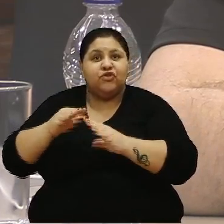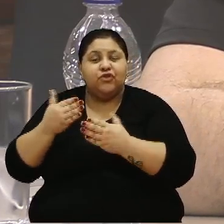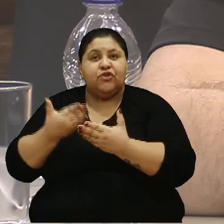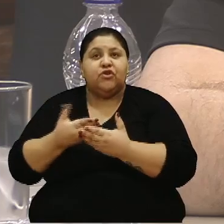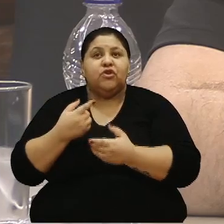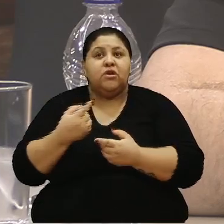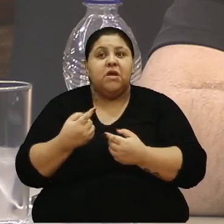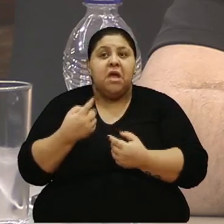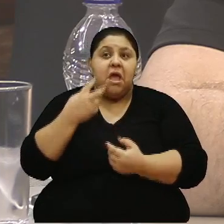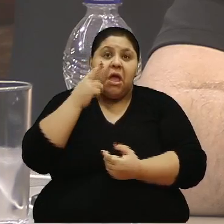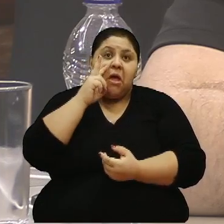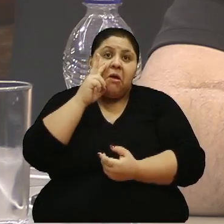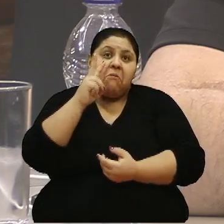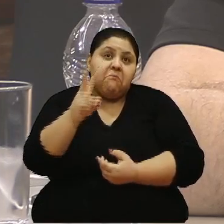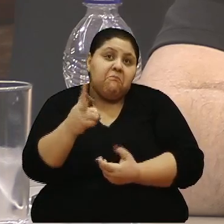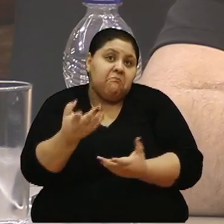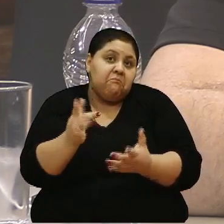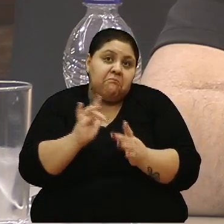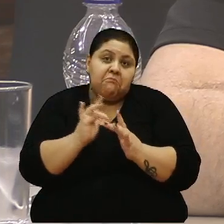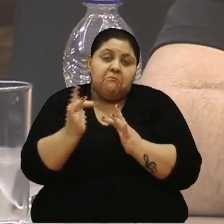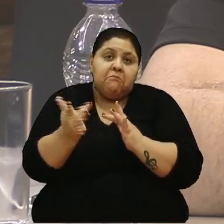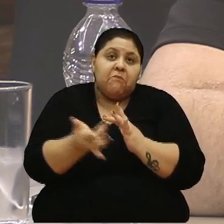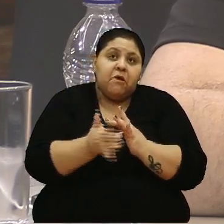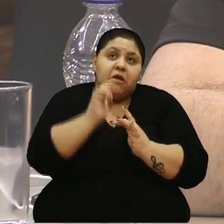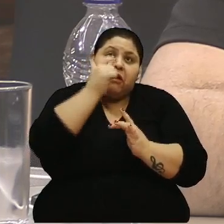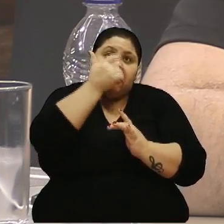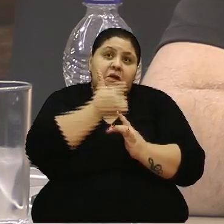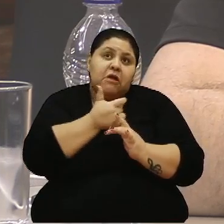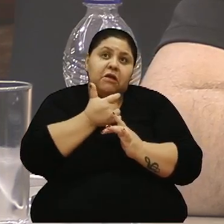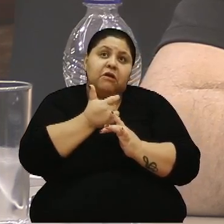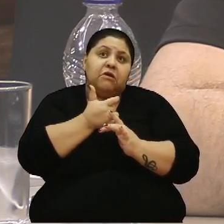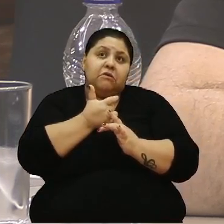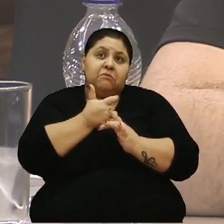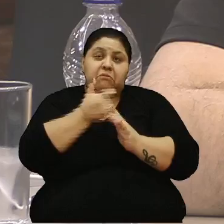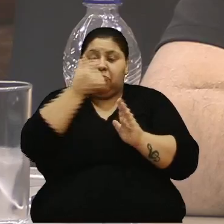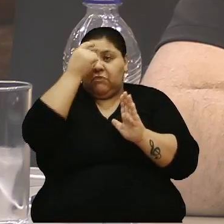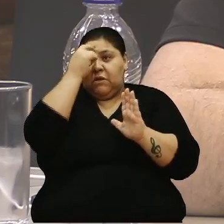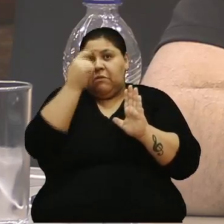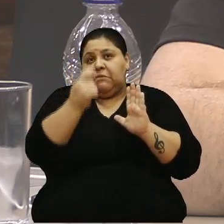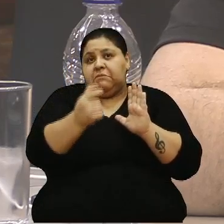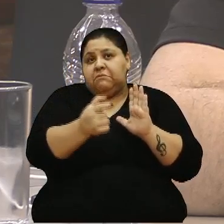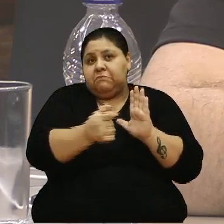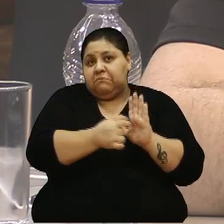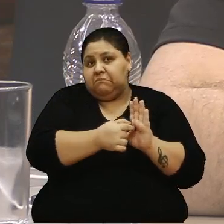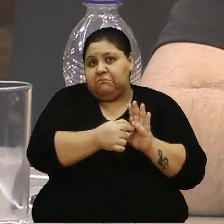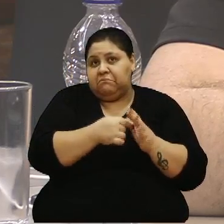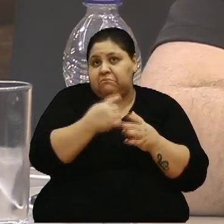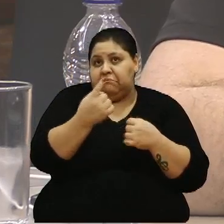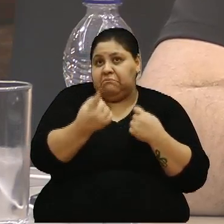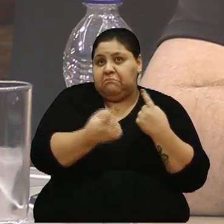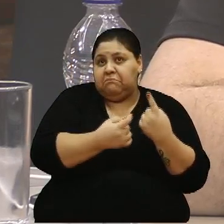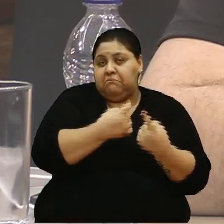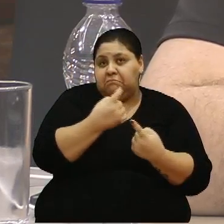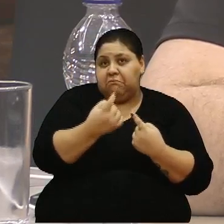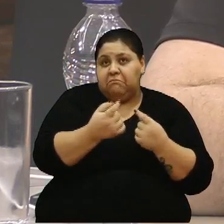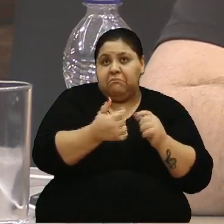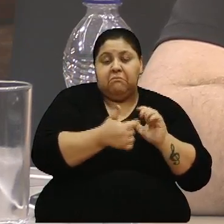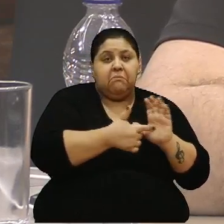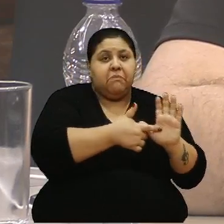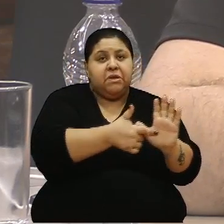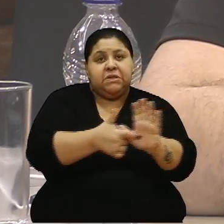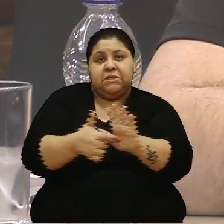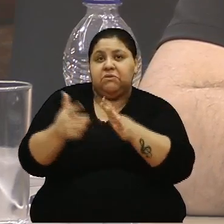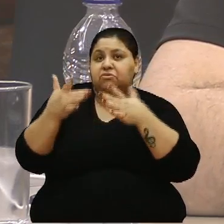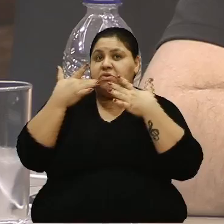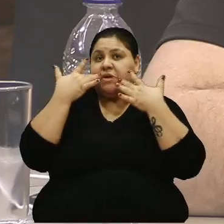que eu vi foram nas redes sociais, que eu achei até em tempo de inteligência artificial, que fosse alguma apresentação de um teatro,